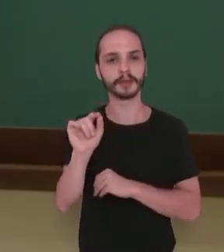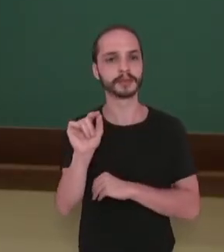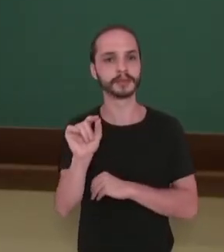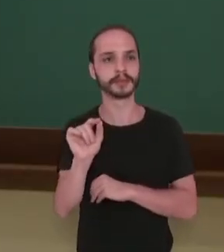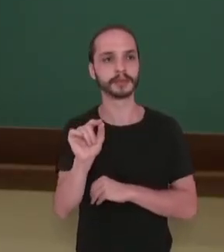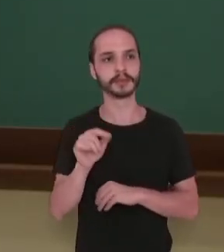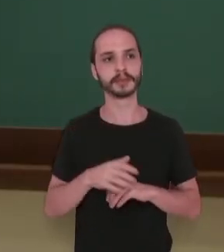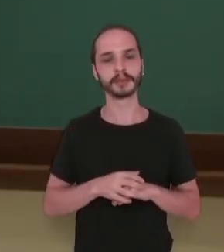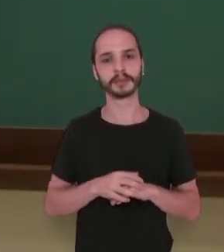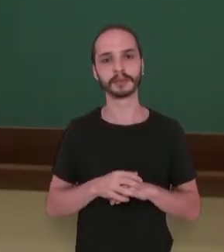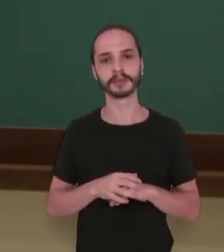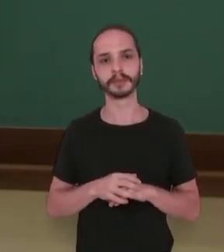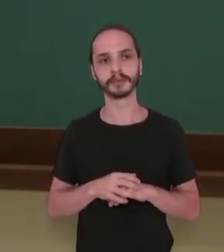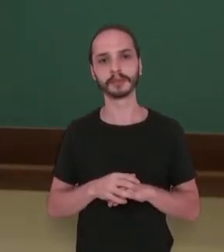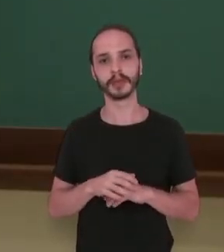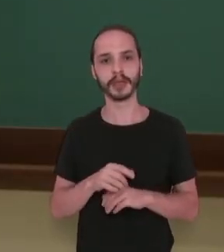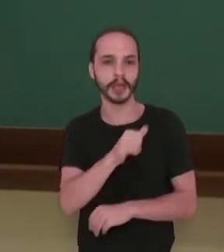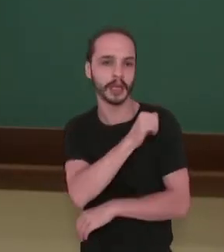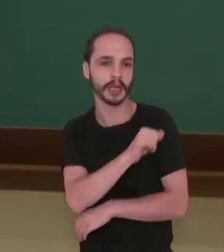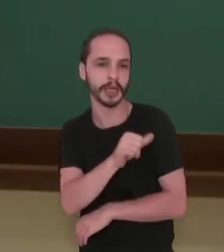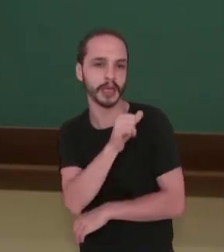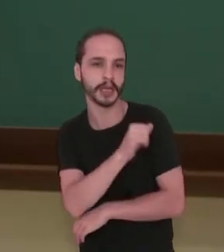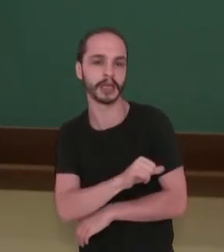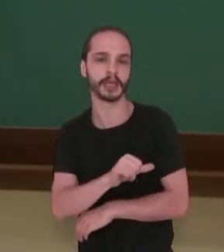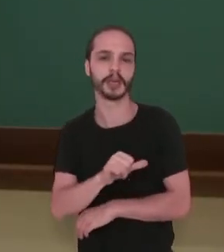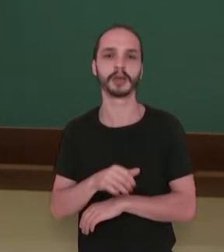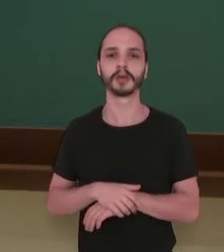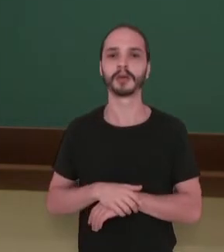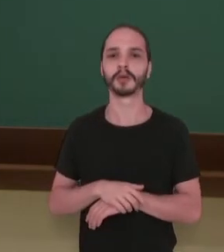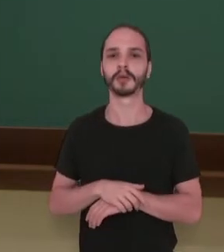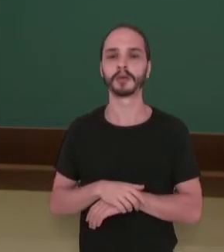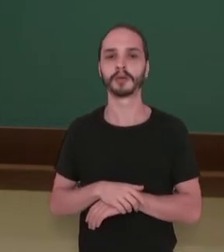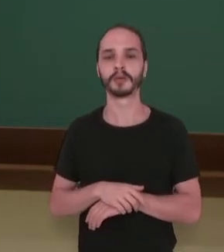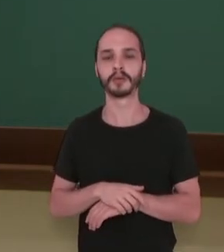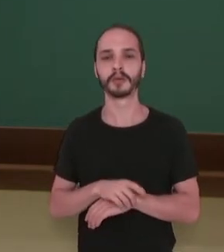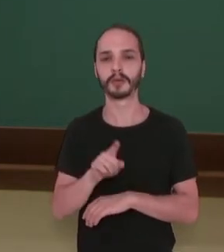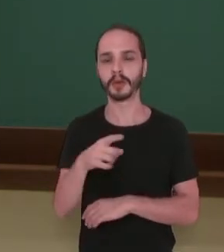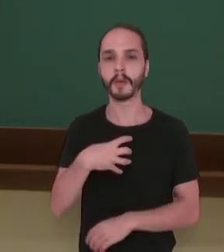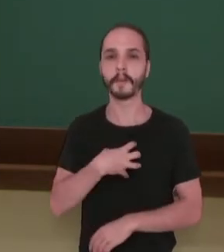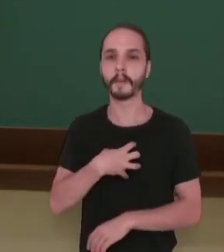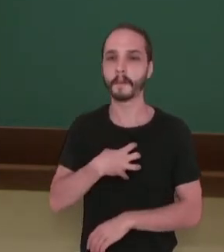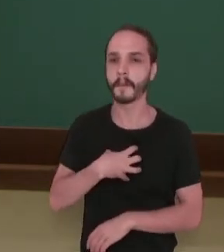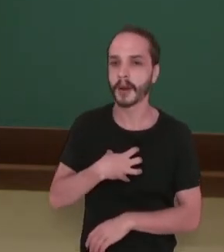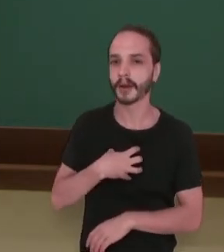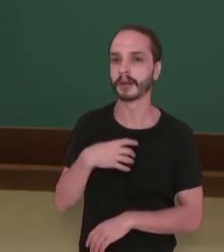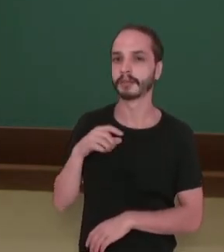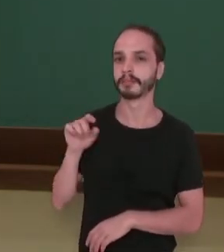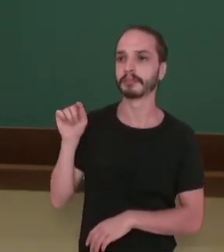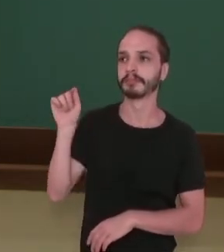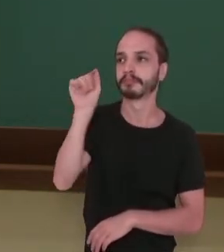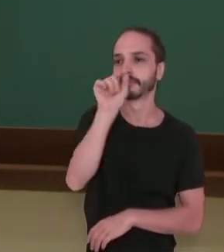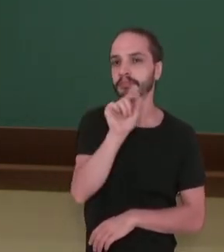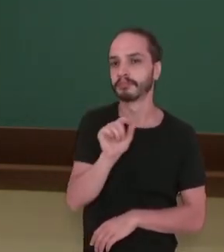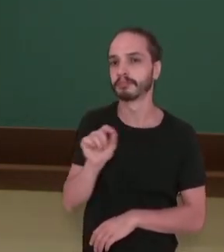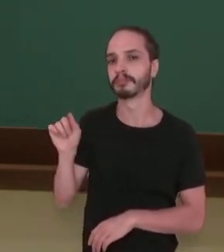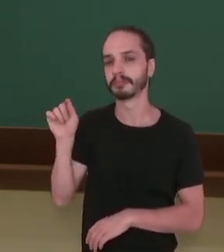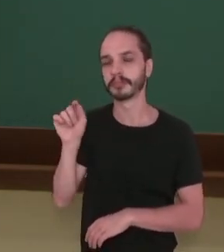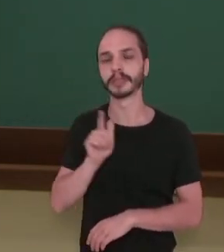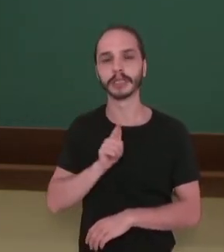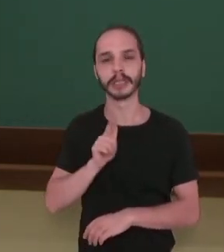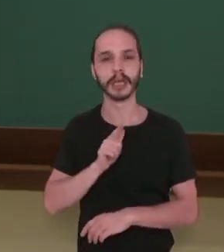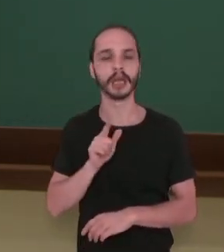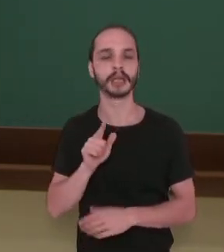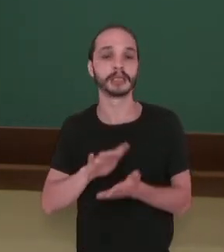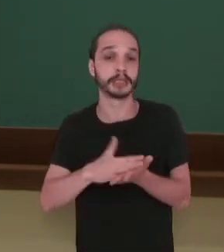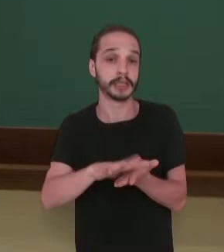regiões do Rio de Janeiro, né, na Bahia, também estilos como